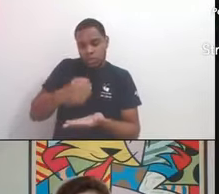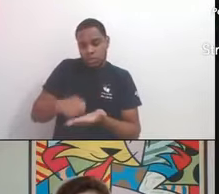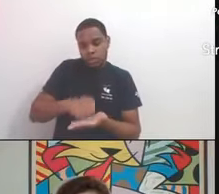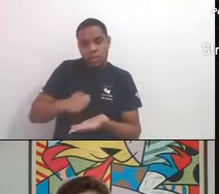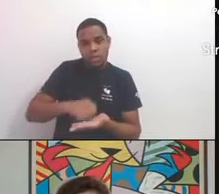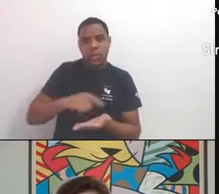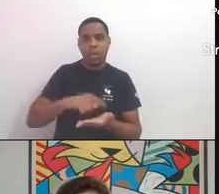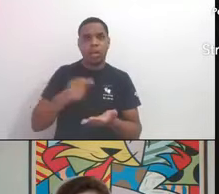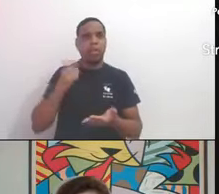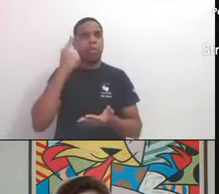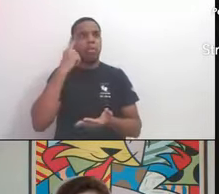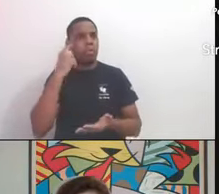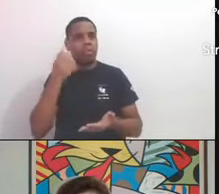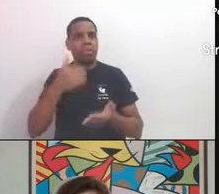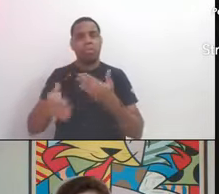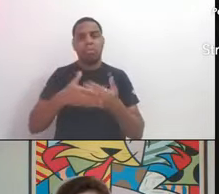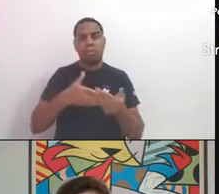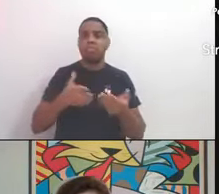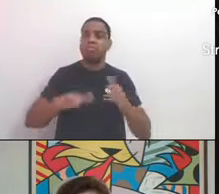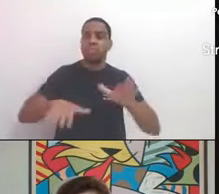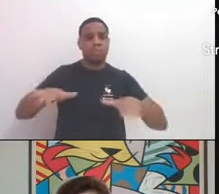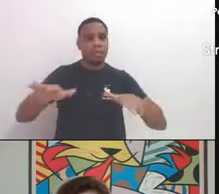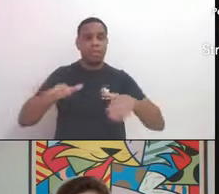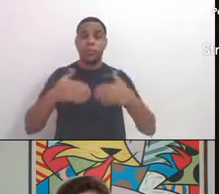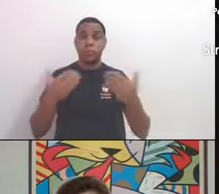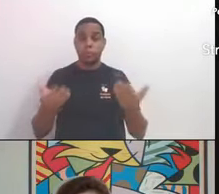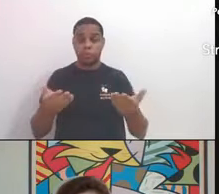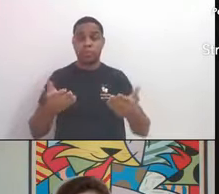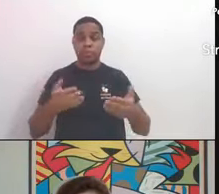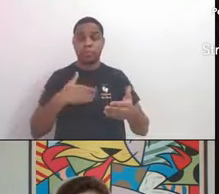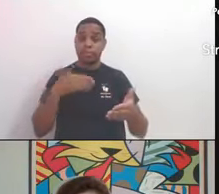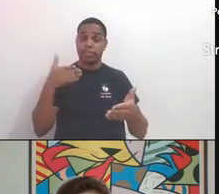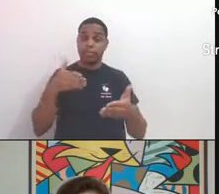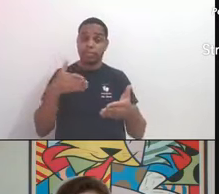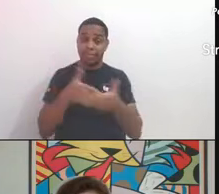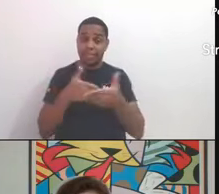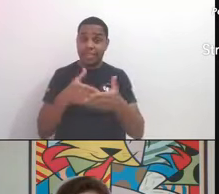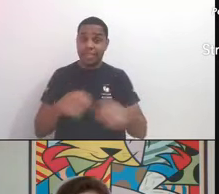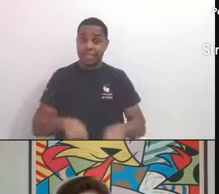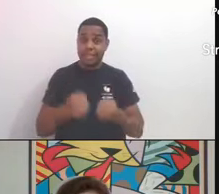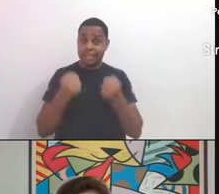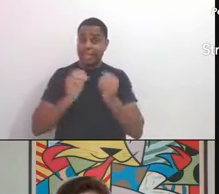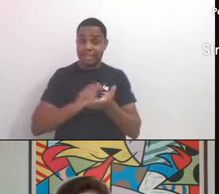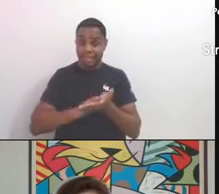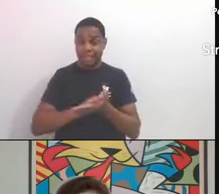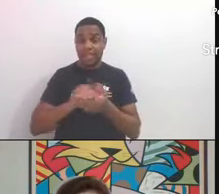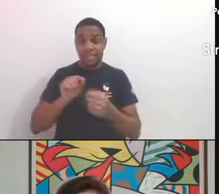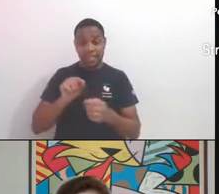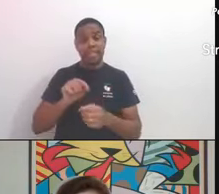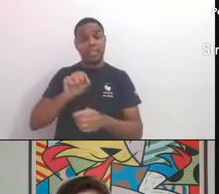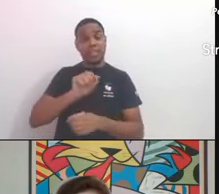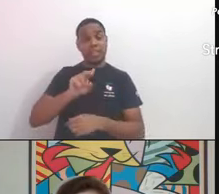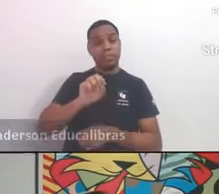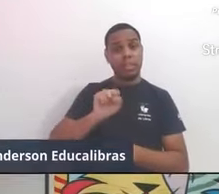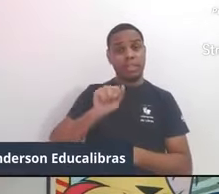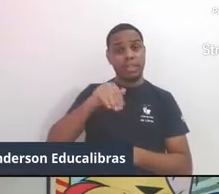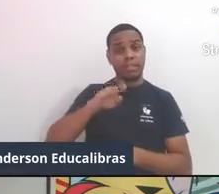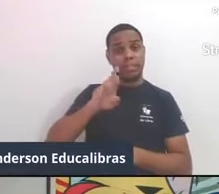inventar alguma outra coisa. Então, com relação a isso, Sem Barreiras é alguma coisa que